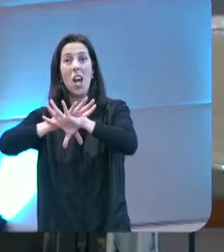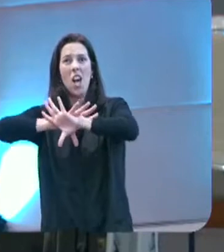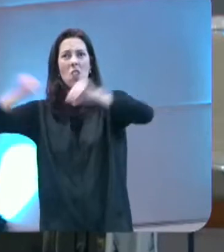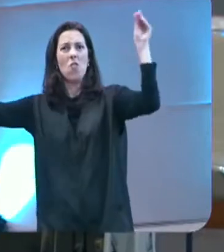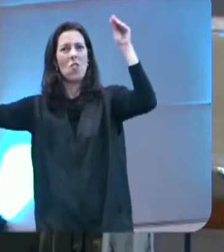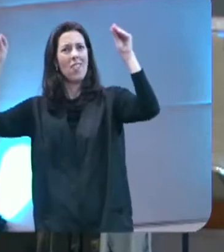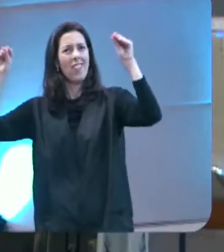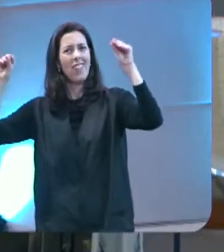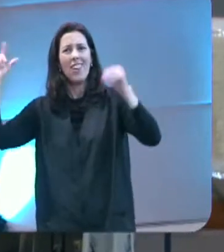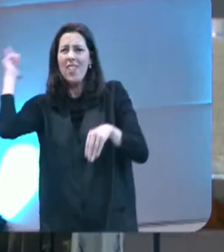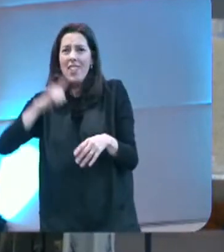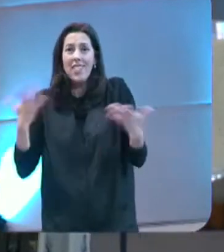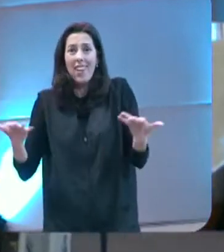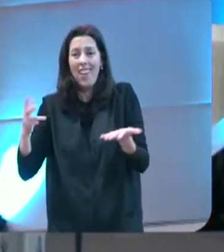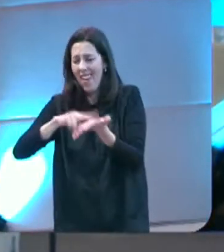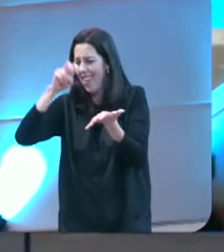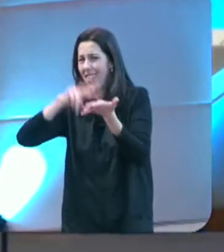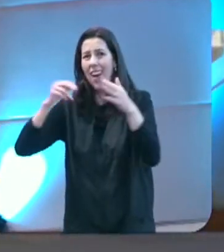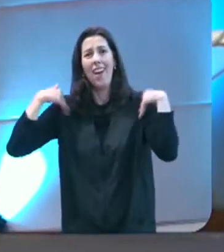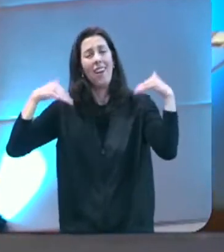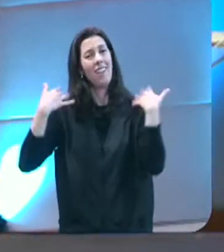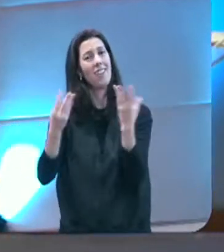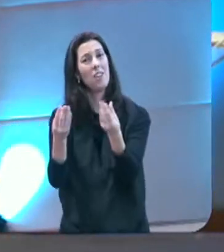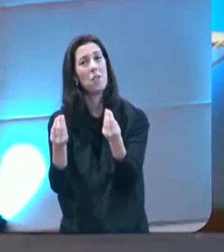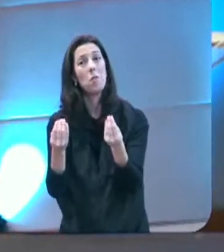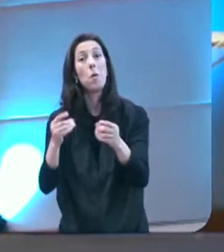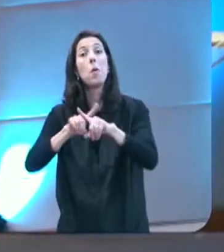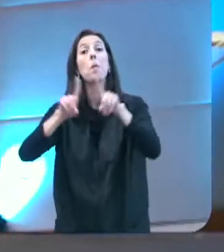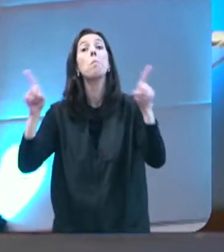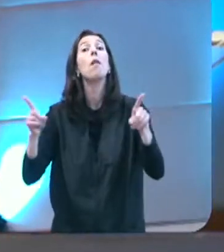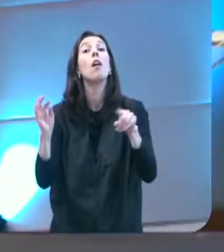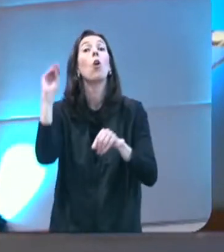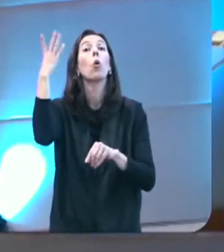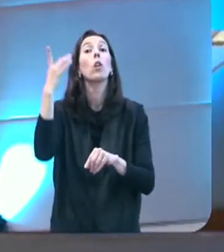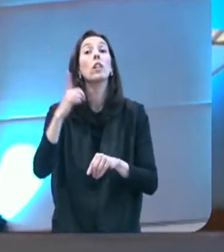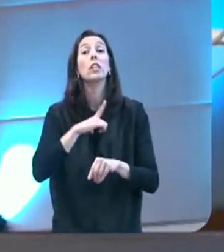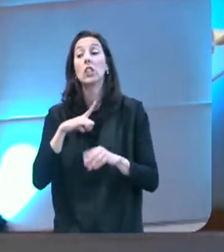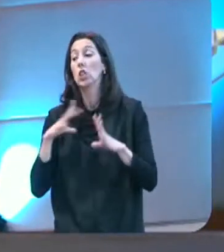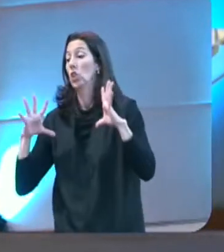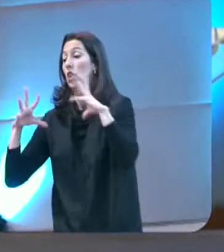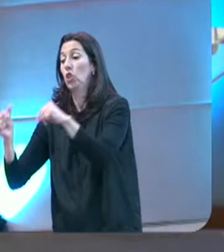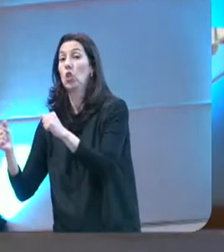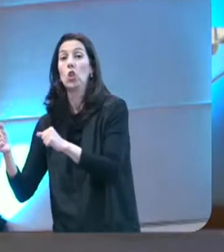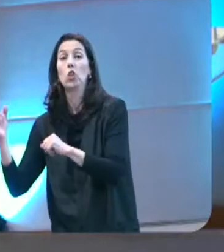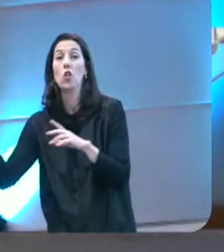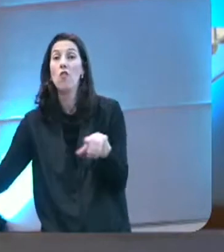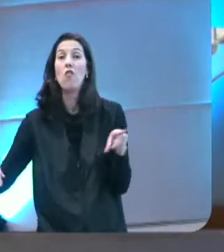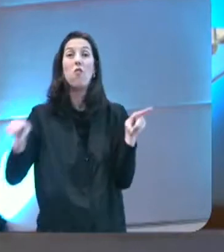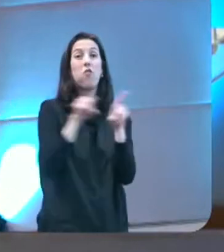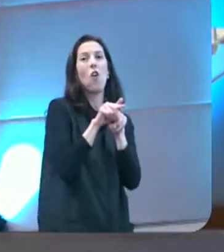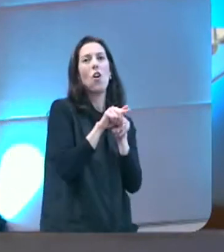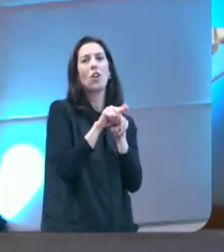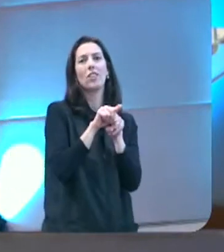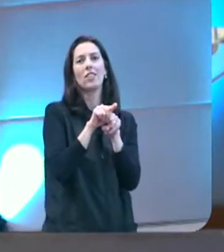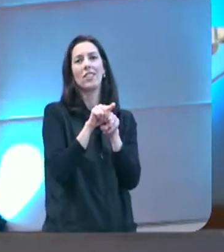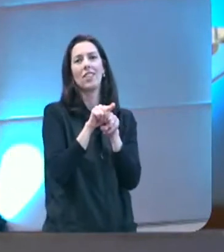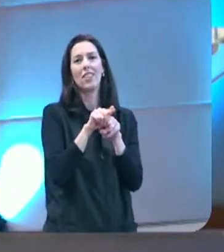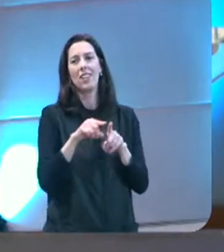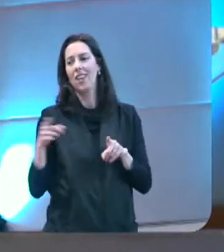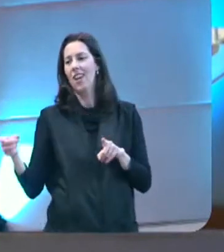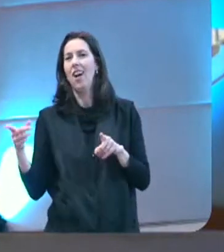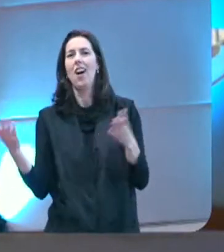ficar sãos, eles ficam recuperados. Eles podiam voltar à sua